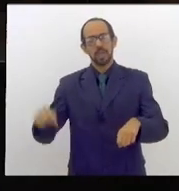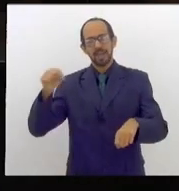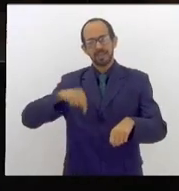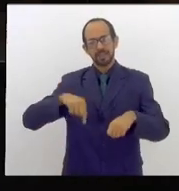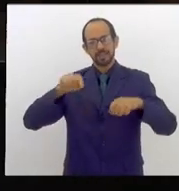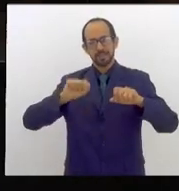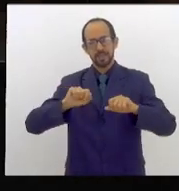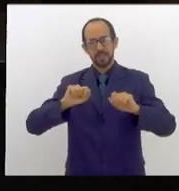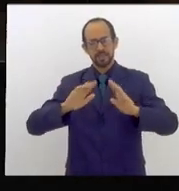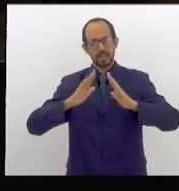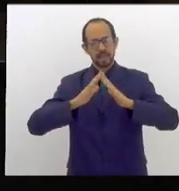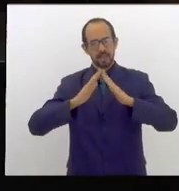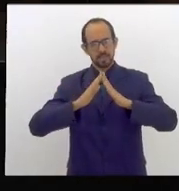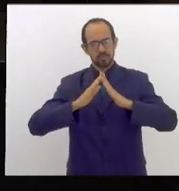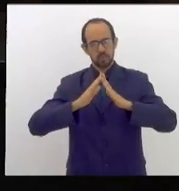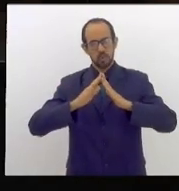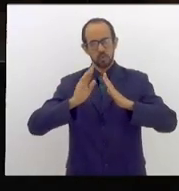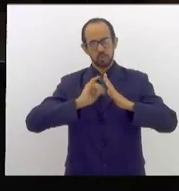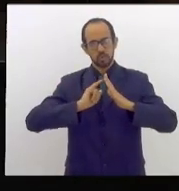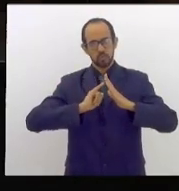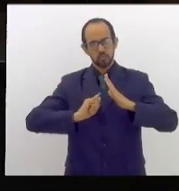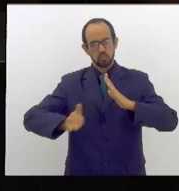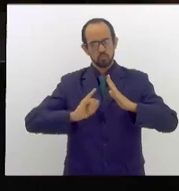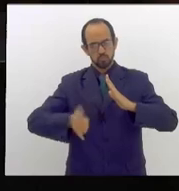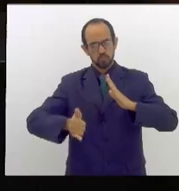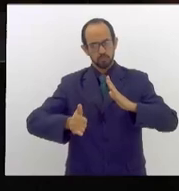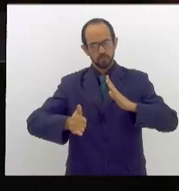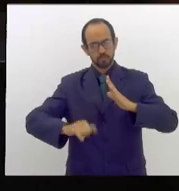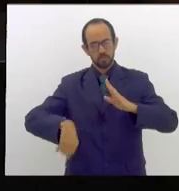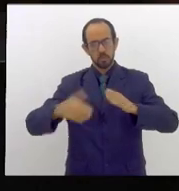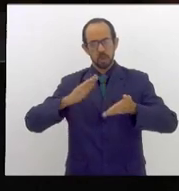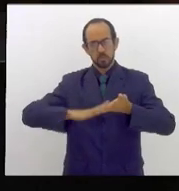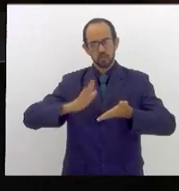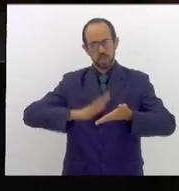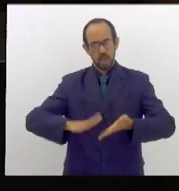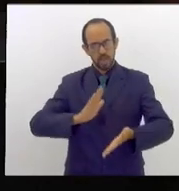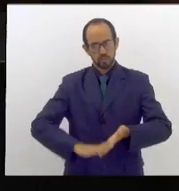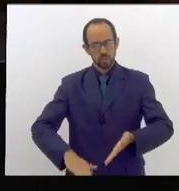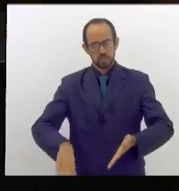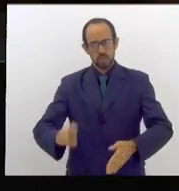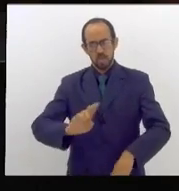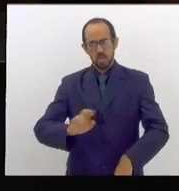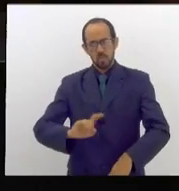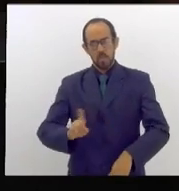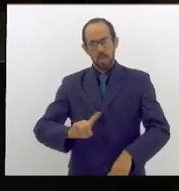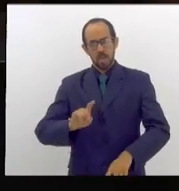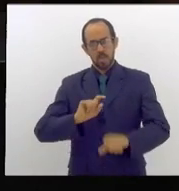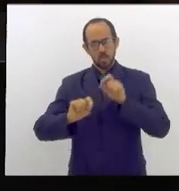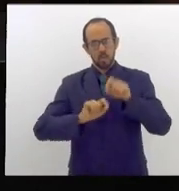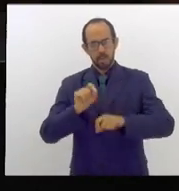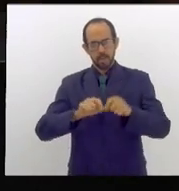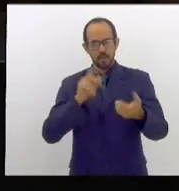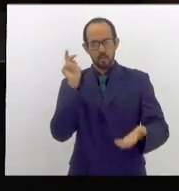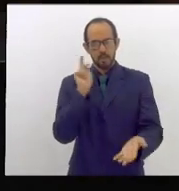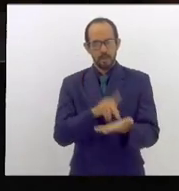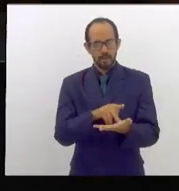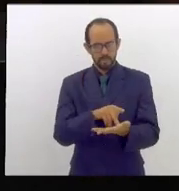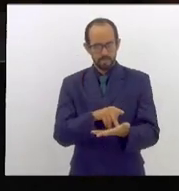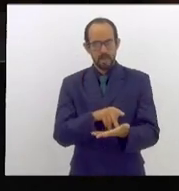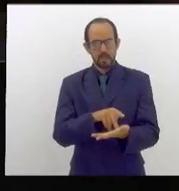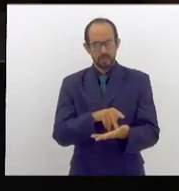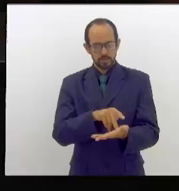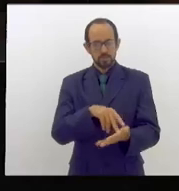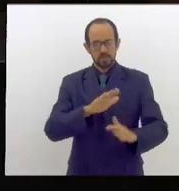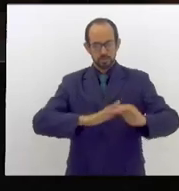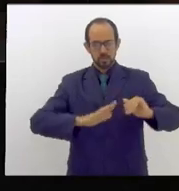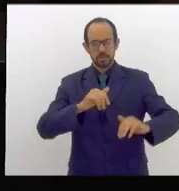denunciado por causa de gastos que não conduziam com a realidade dessa